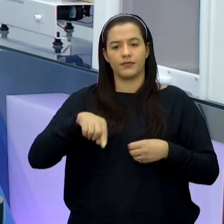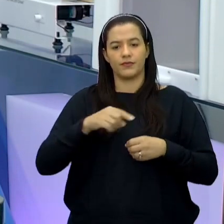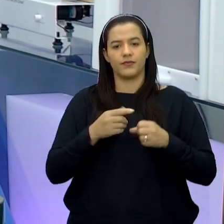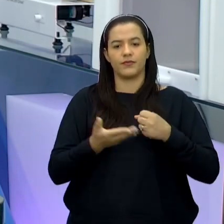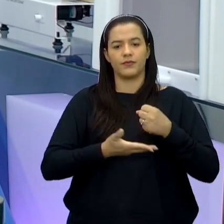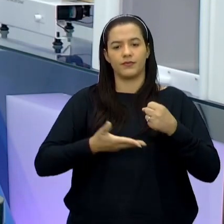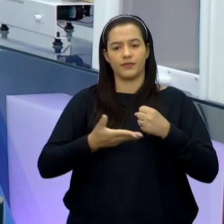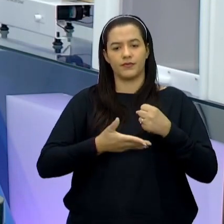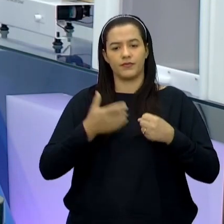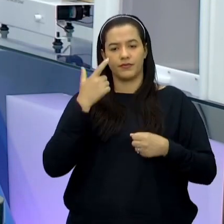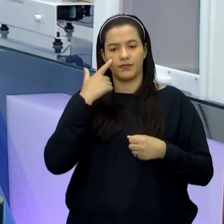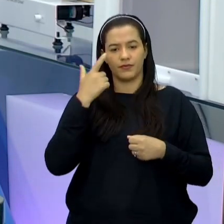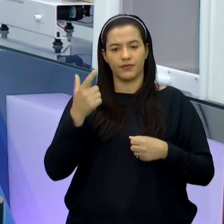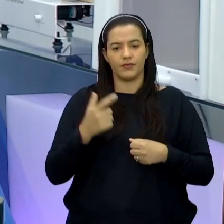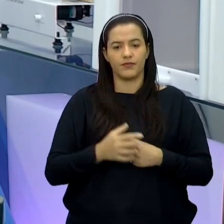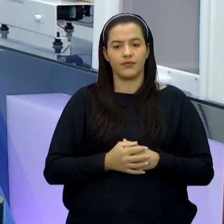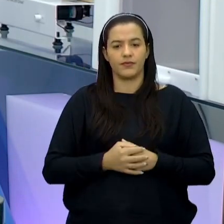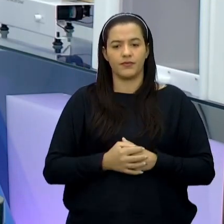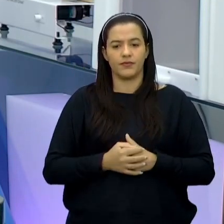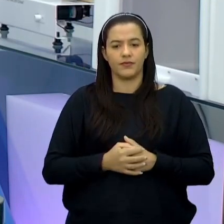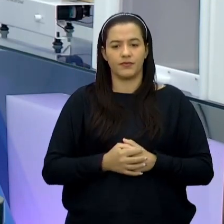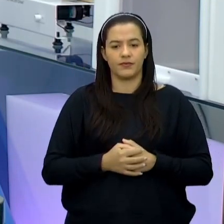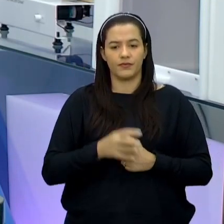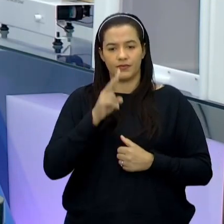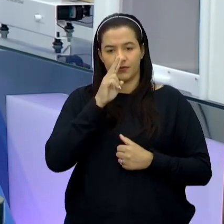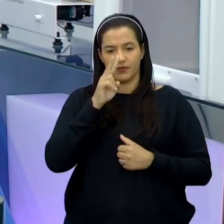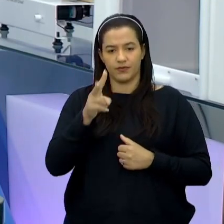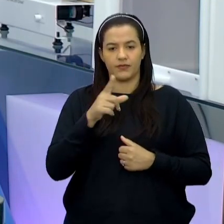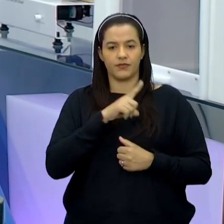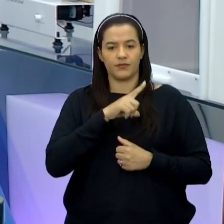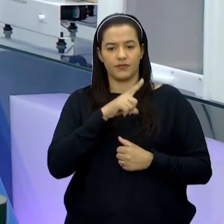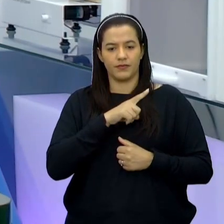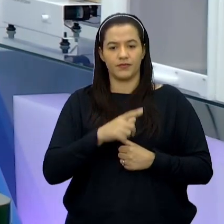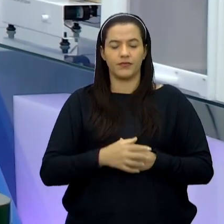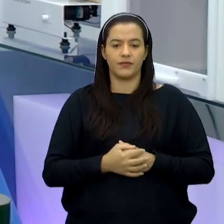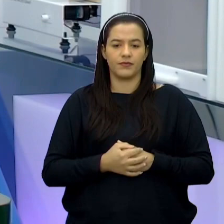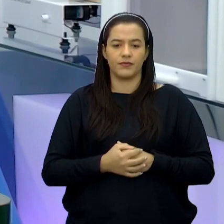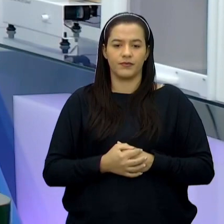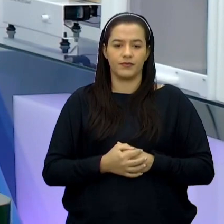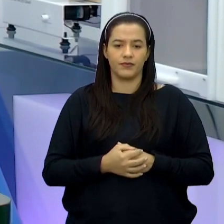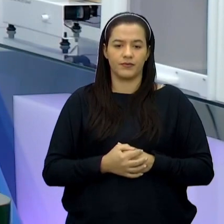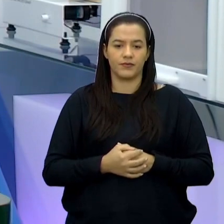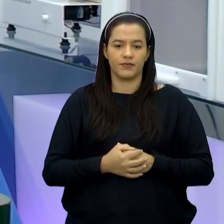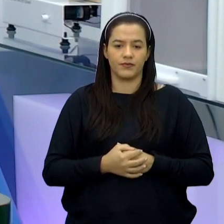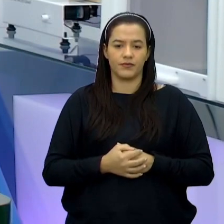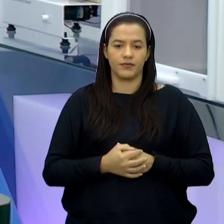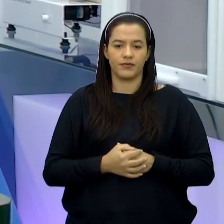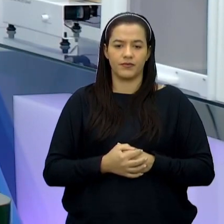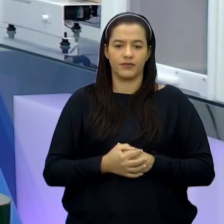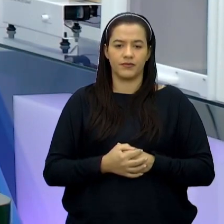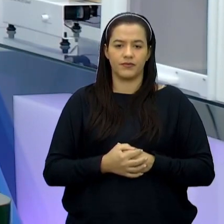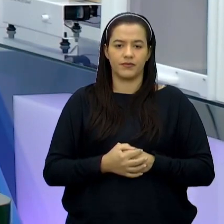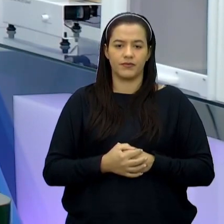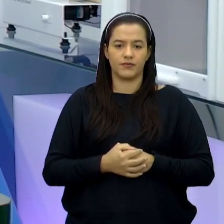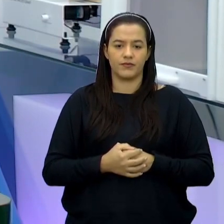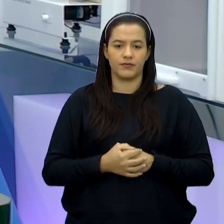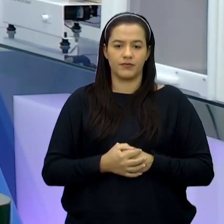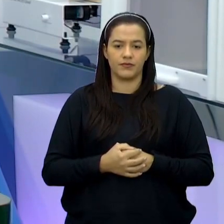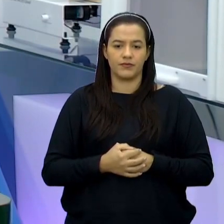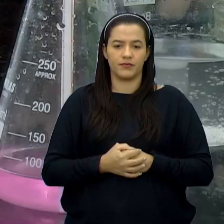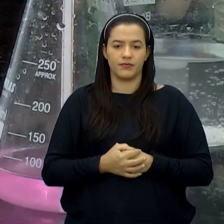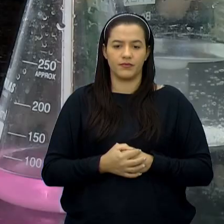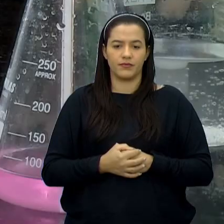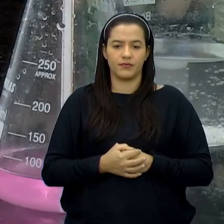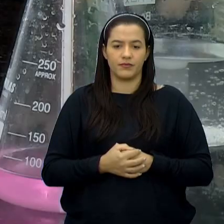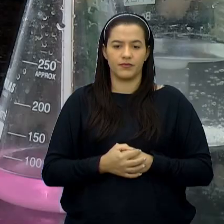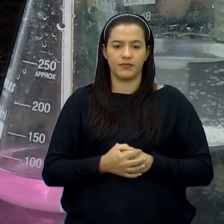básica, né? Vamos ver se vai ficar. Esse vinagre é forte, hein, pessoal? Ó, não quer ficar de jeito nenhum.